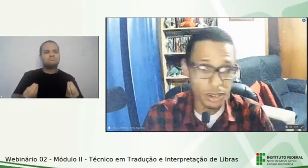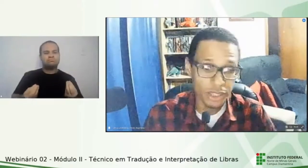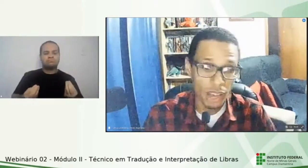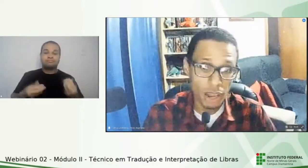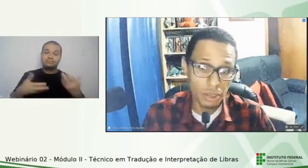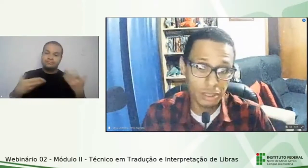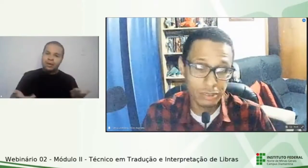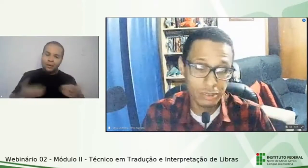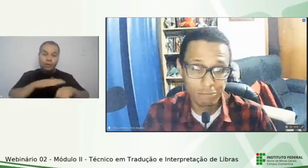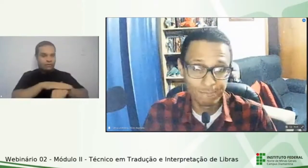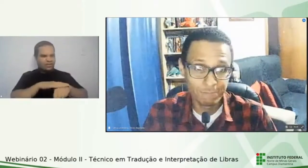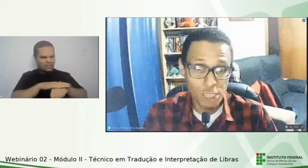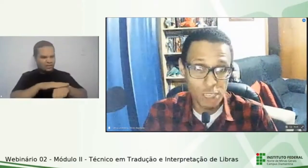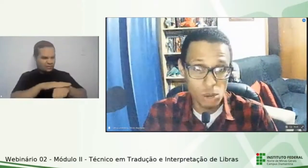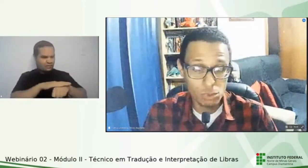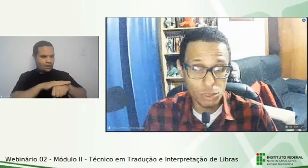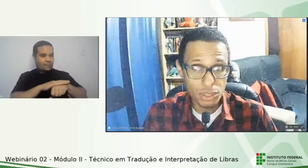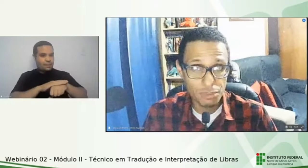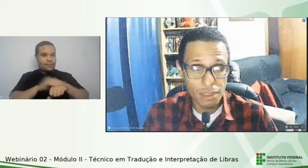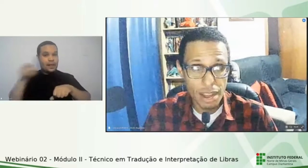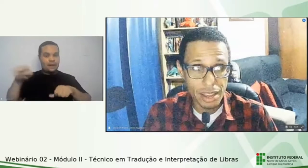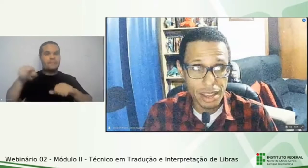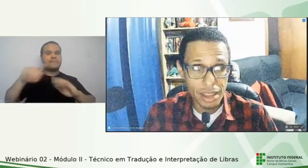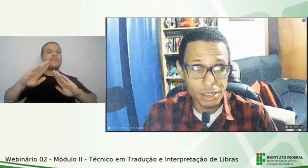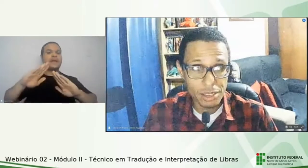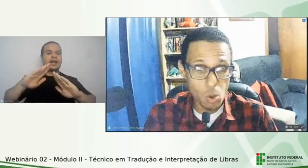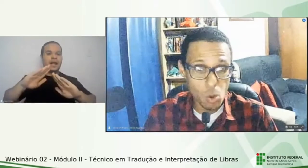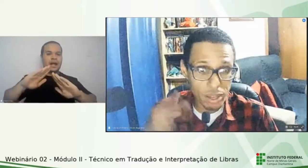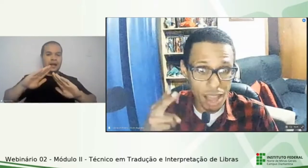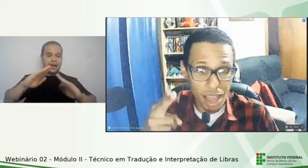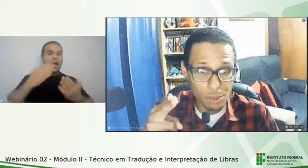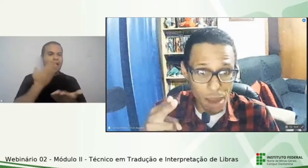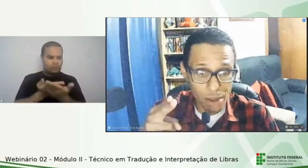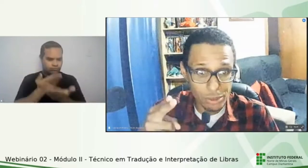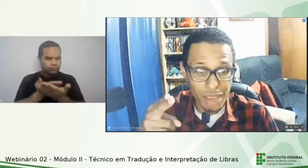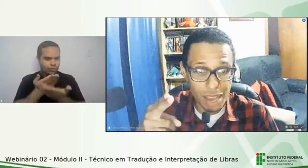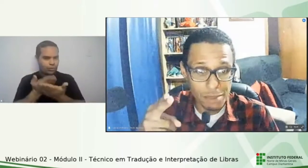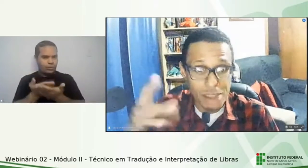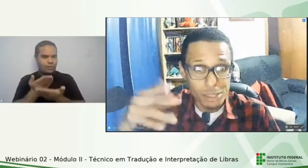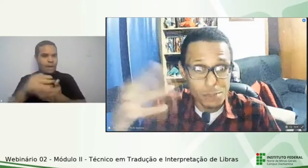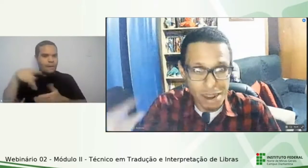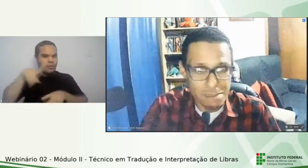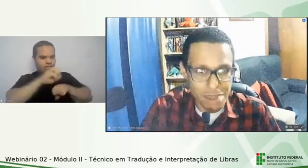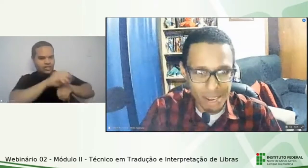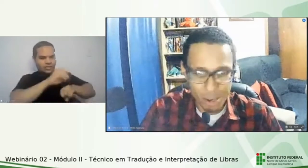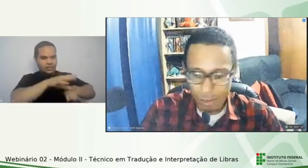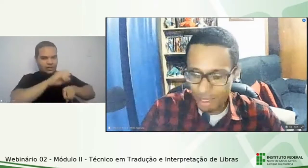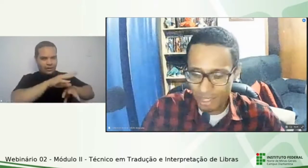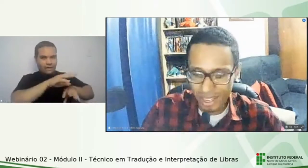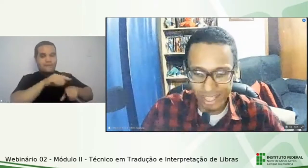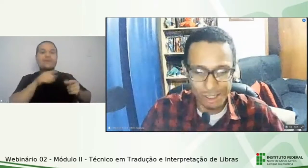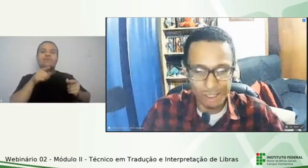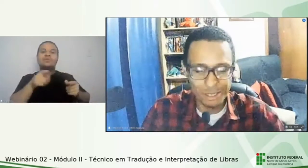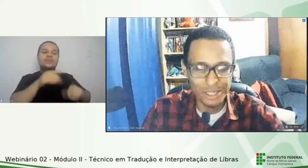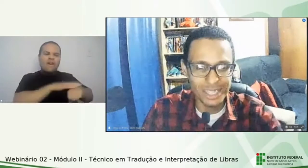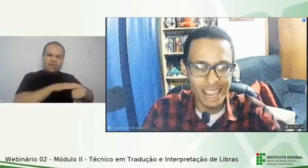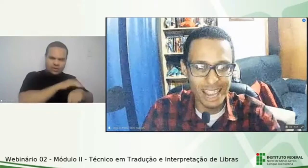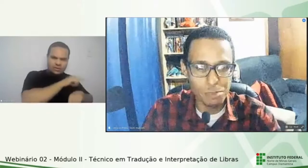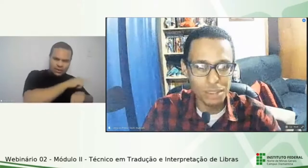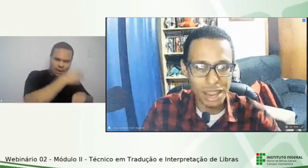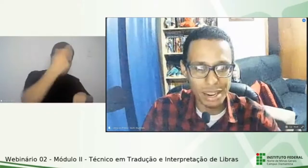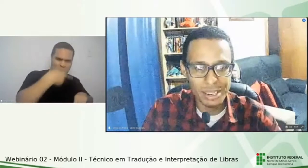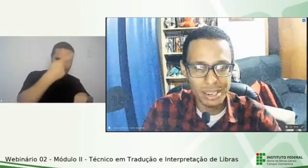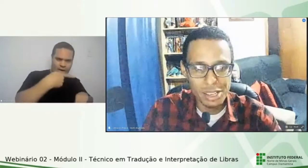ele durante a aula? Você vai cortá-lo para não dar pano para a manga, como diz aqui nosso